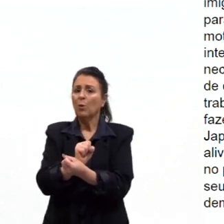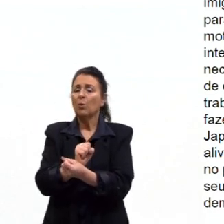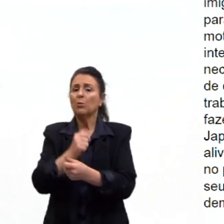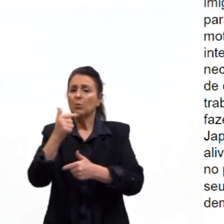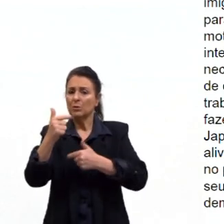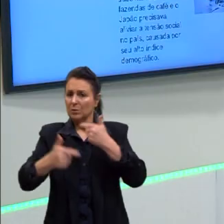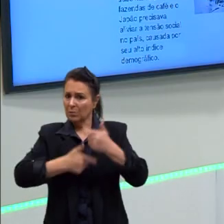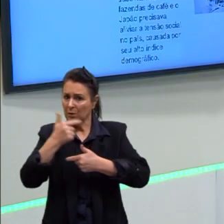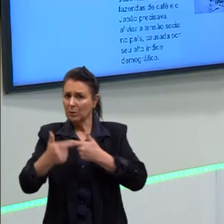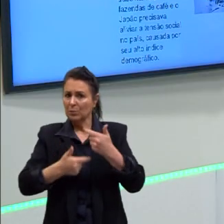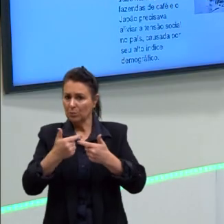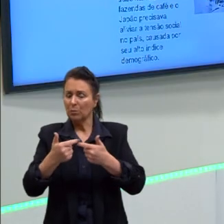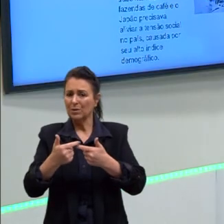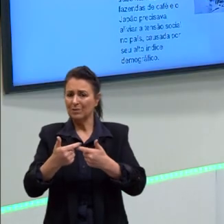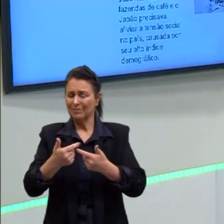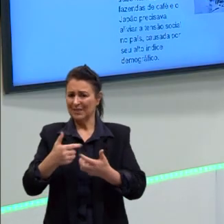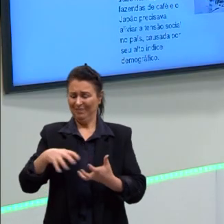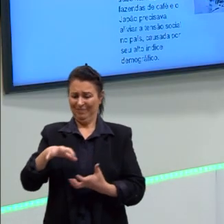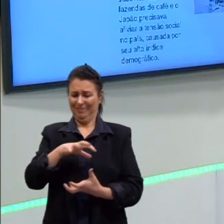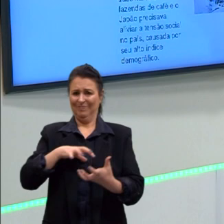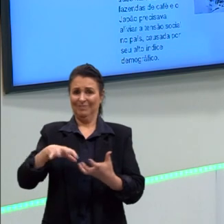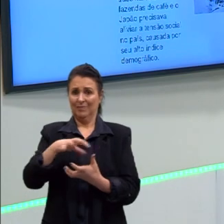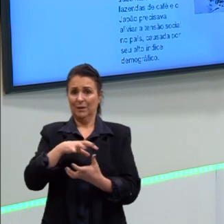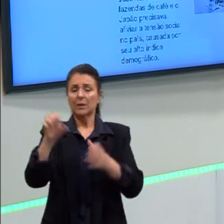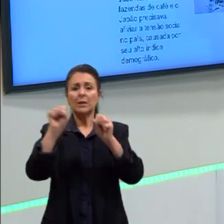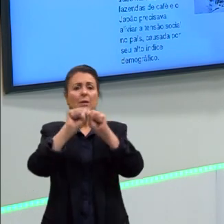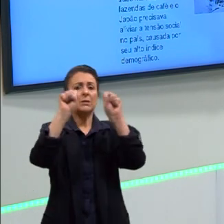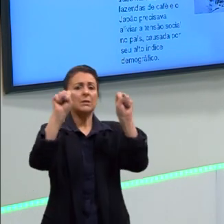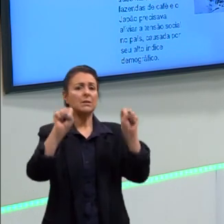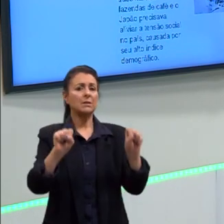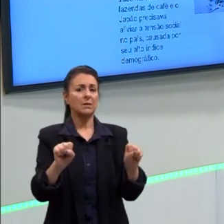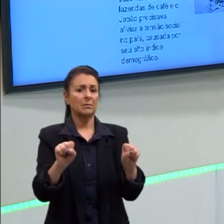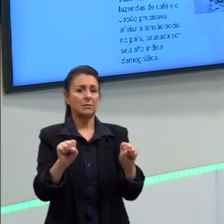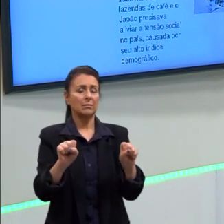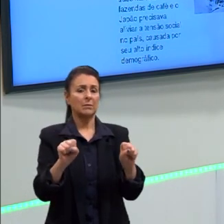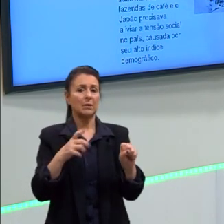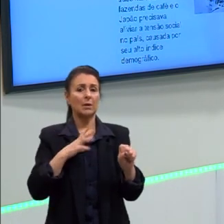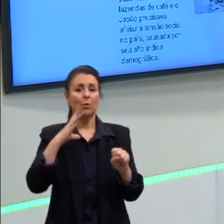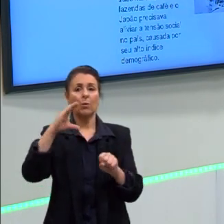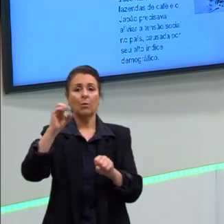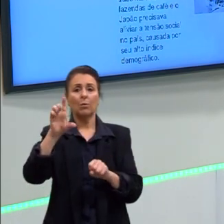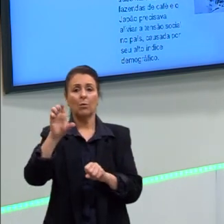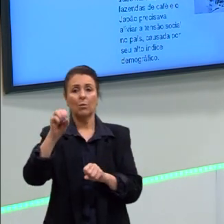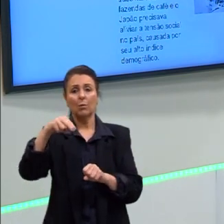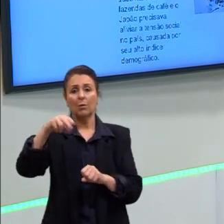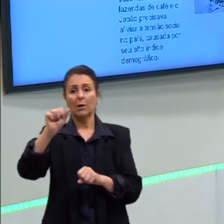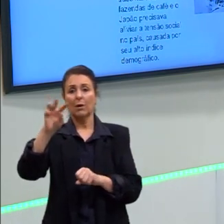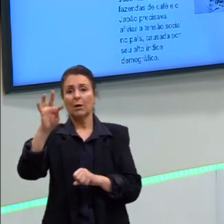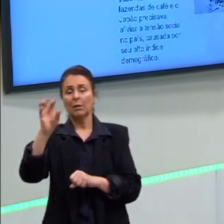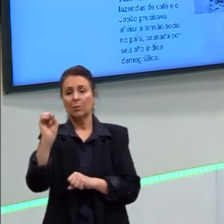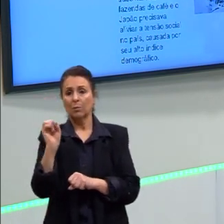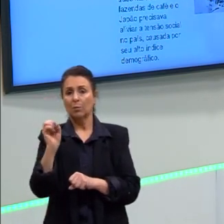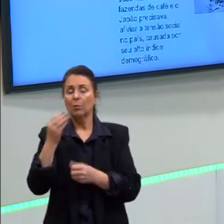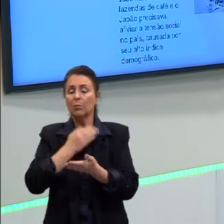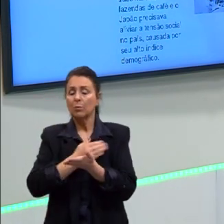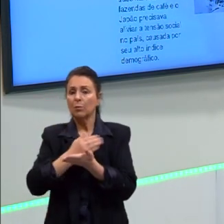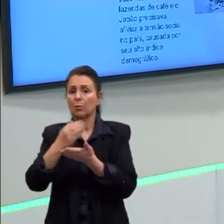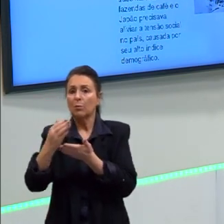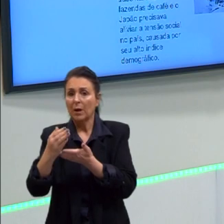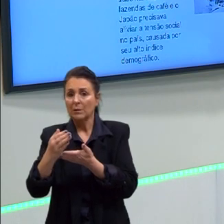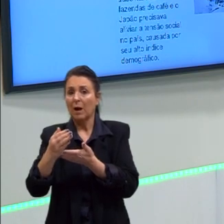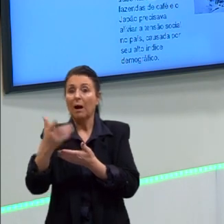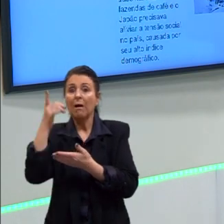acabaram se revoltando aquela coisa toda e o sistema segundo sistema que foi sistema de colonato que aguento quando começa a receber